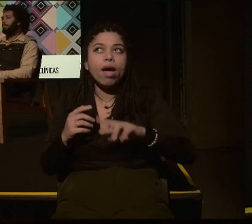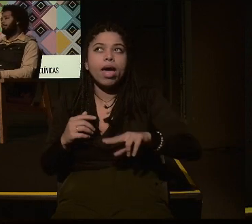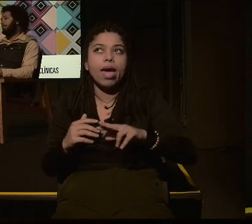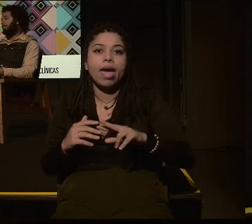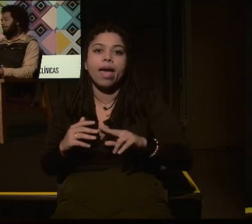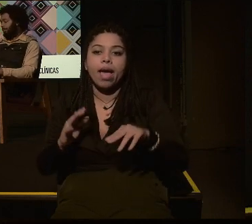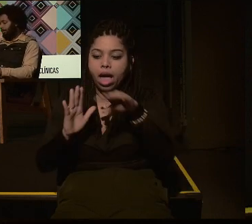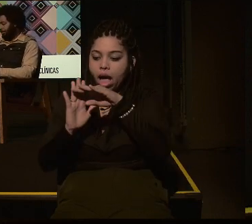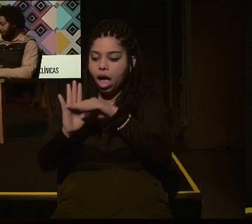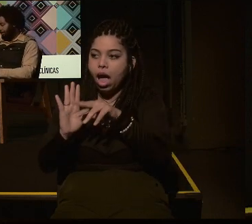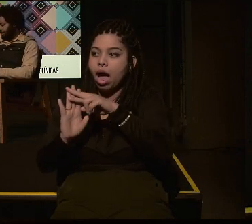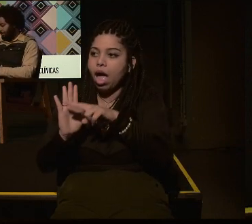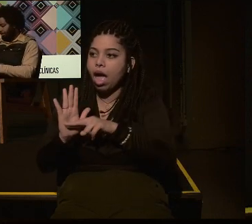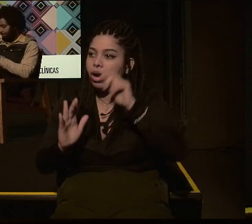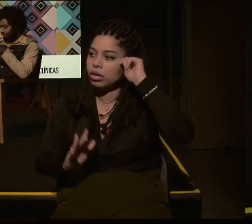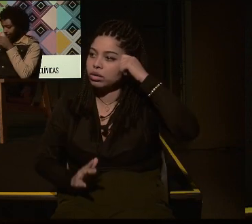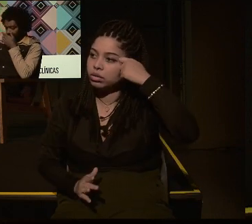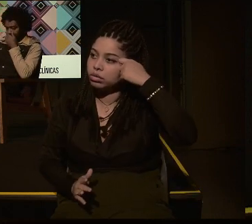mas